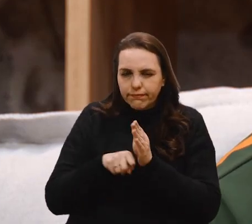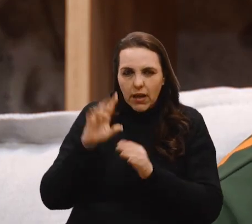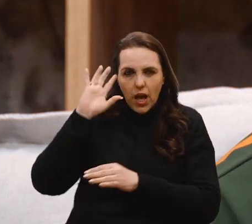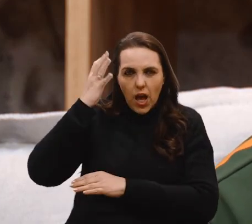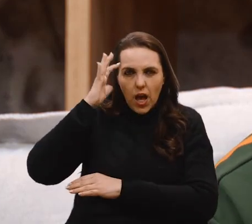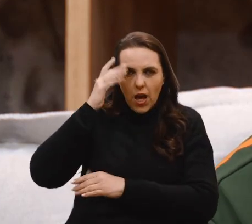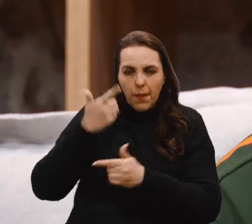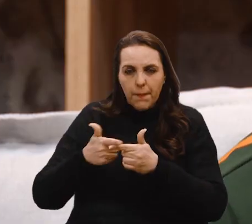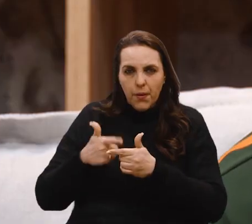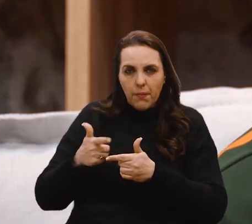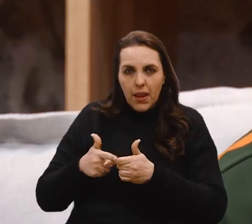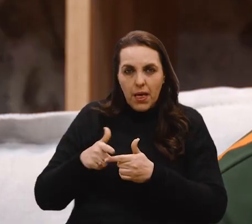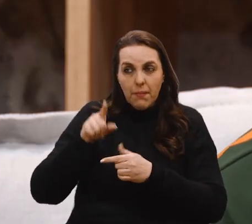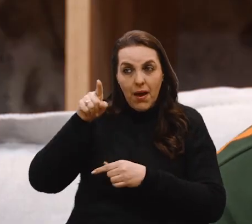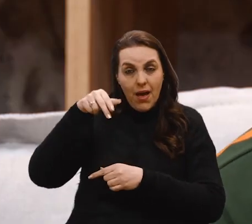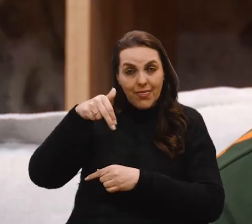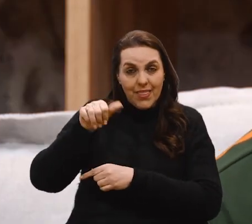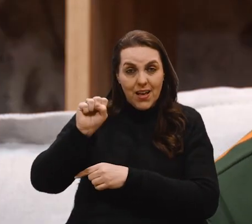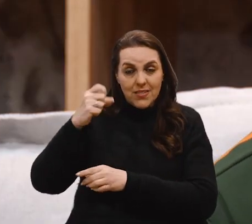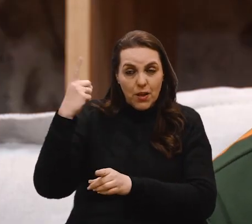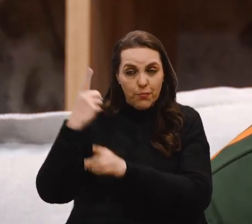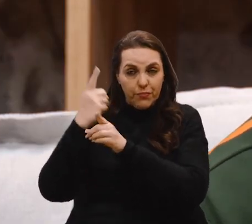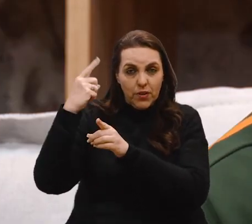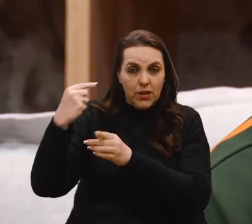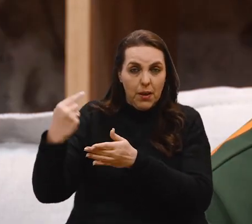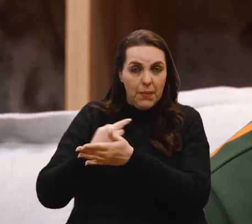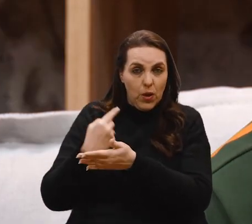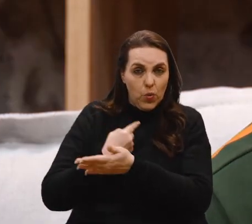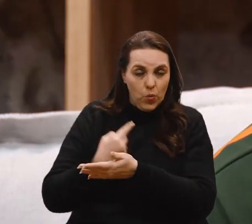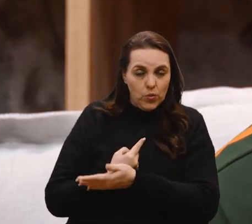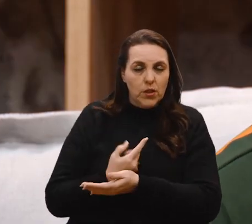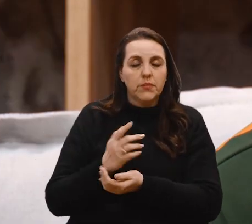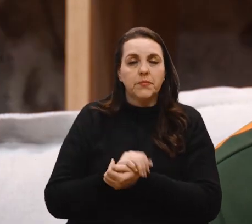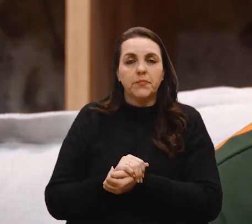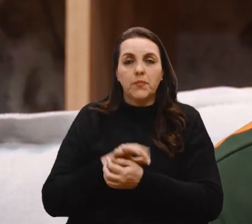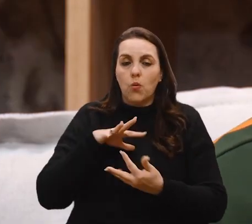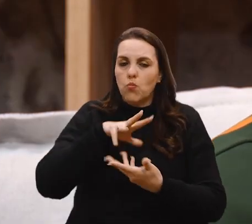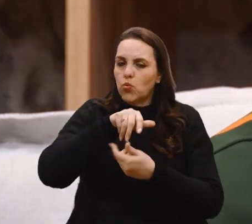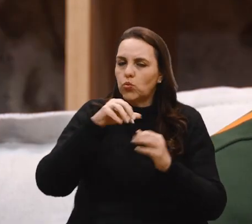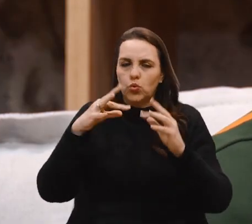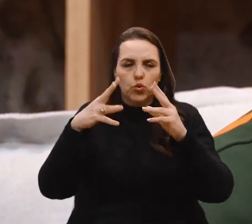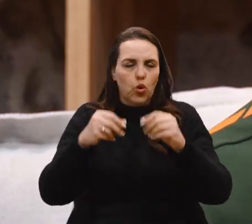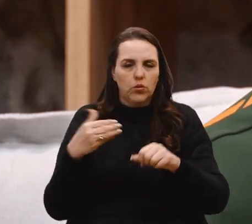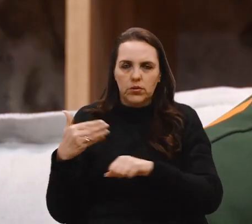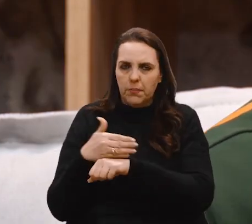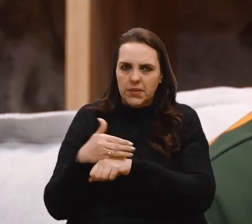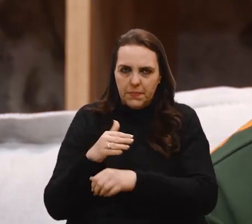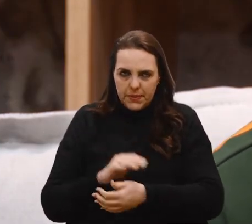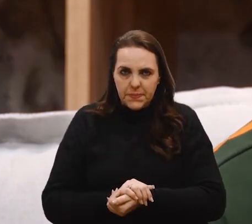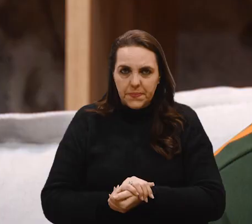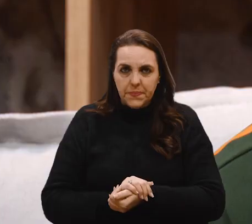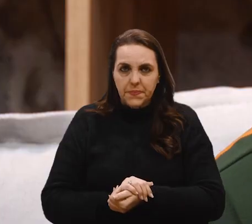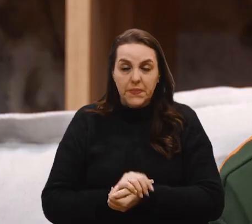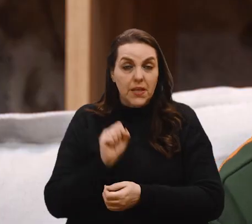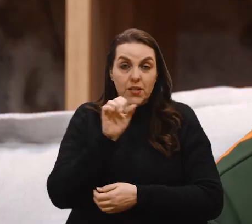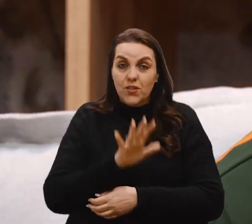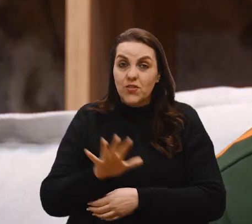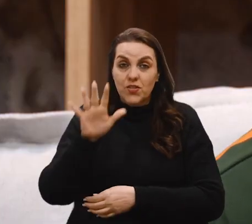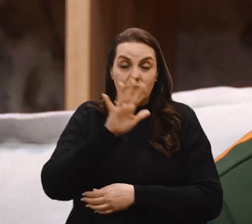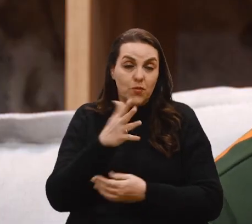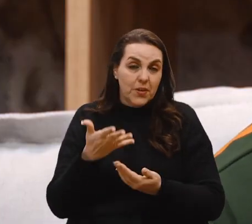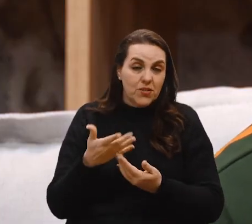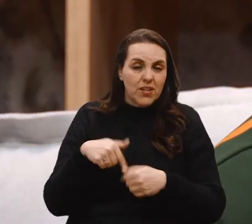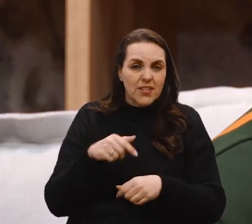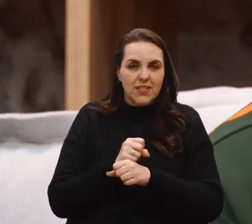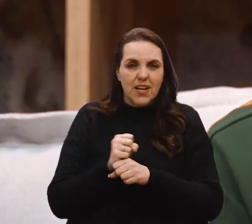problemas indicados pela NASA, né, no mundo inteiro com essa maratona. Geralmente em outubro, esse ano vai ser diferente,